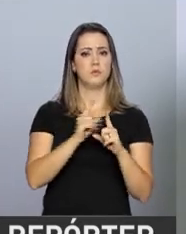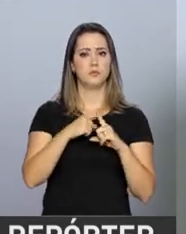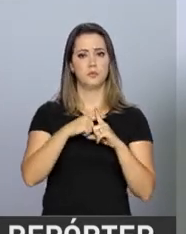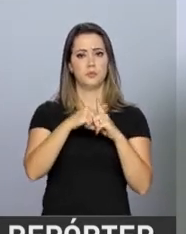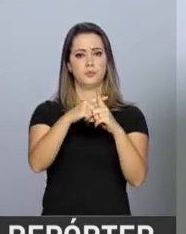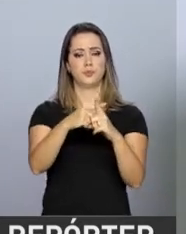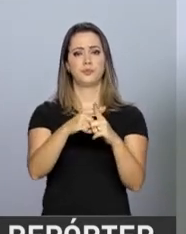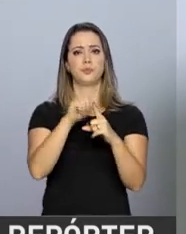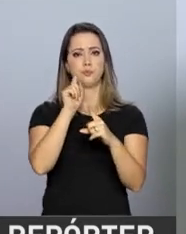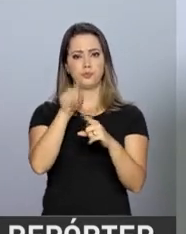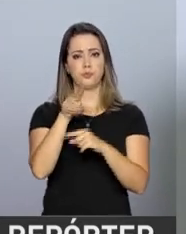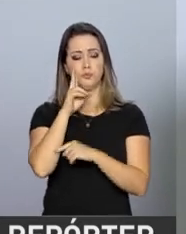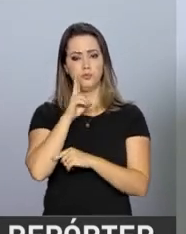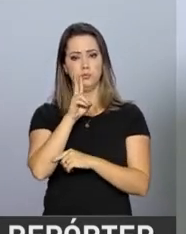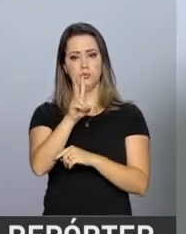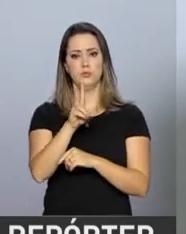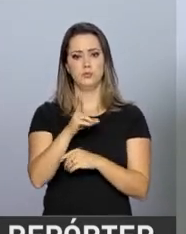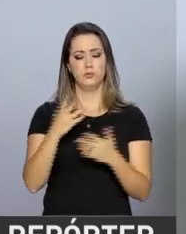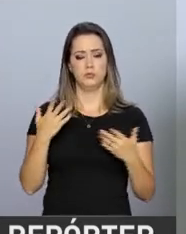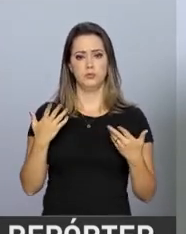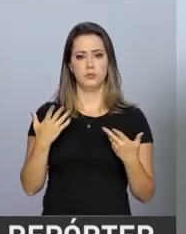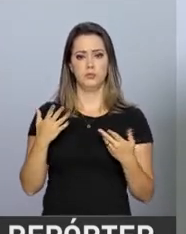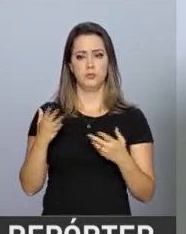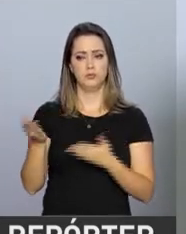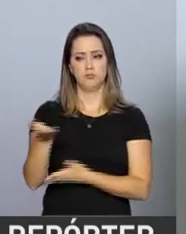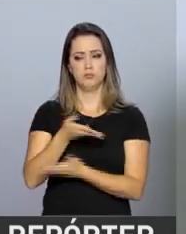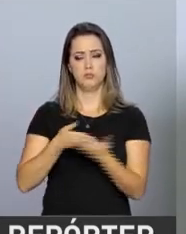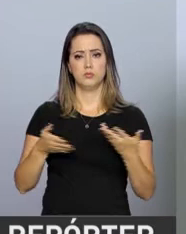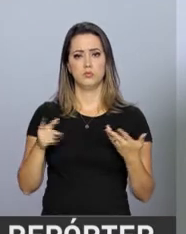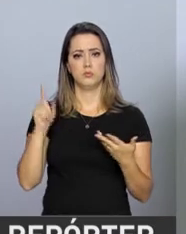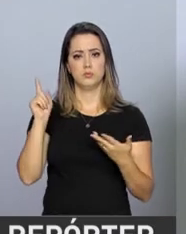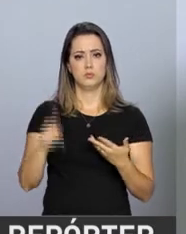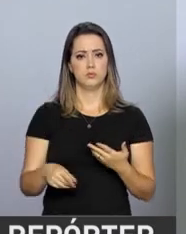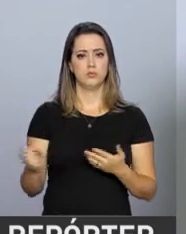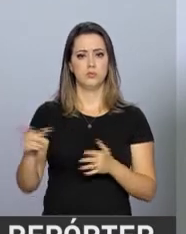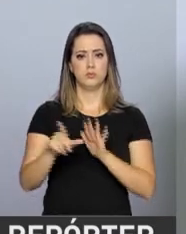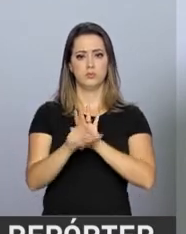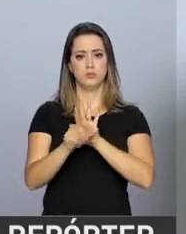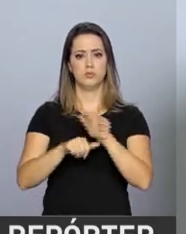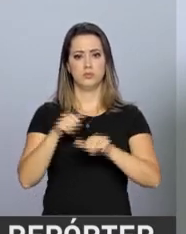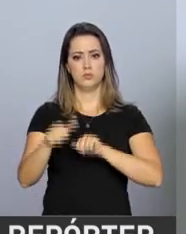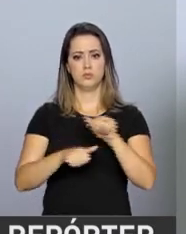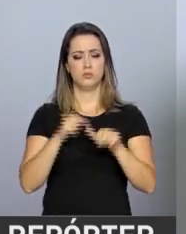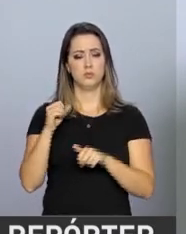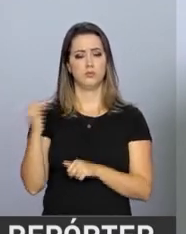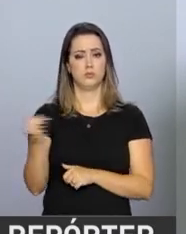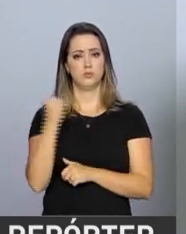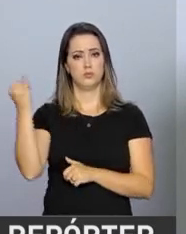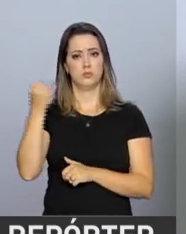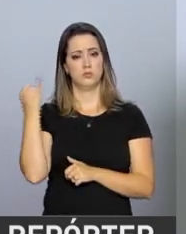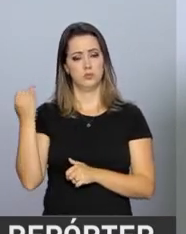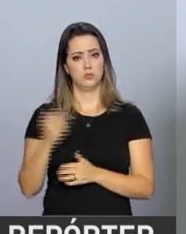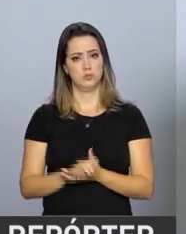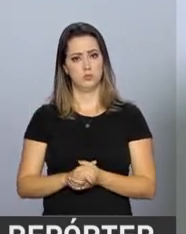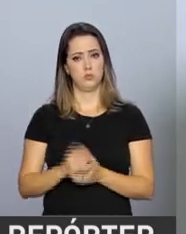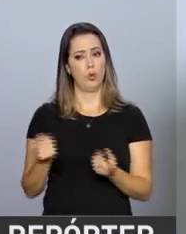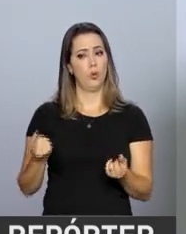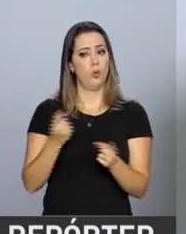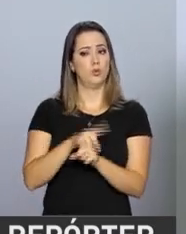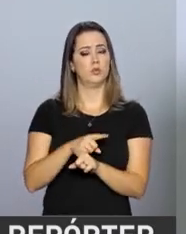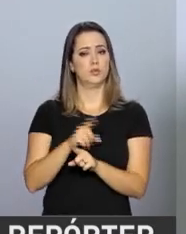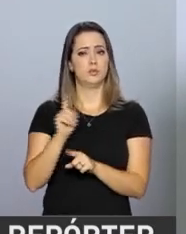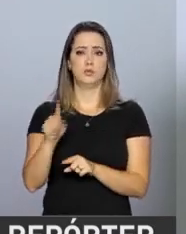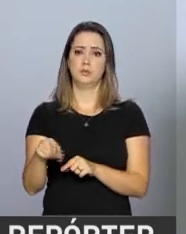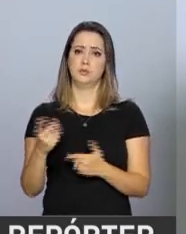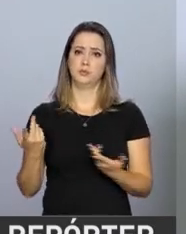será visto, né, pelo mercado como uma reforma significativa. Né? O contrário é que eu